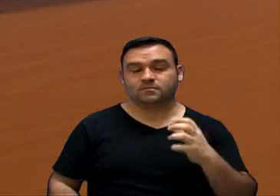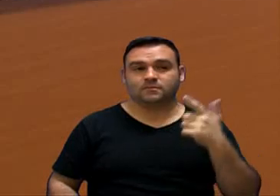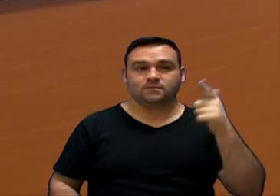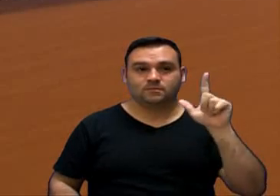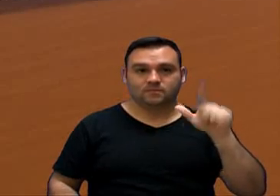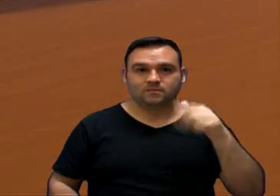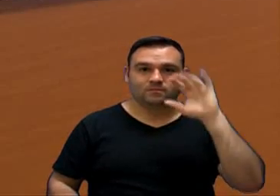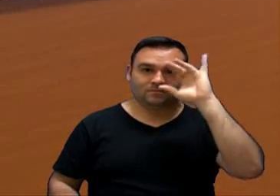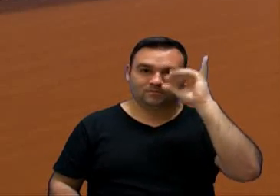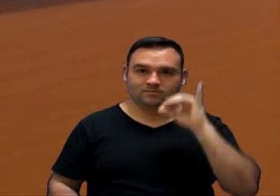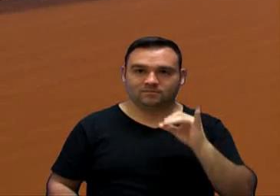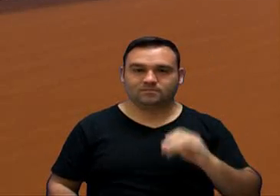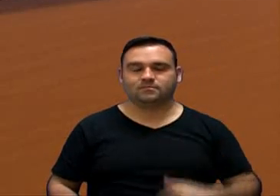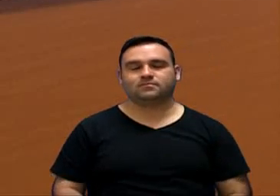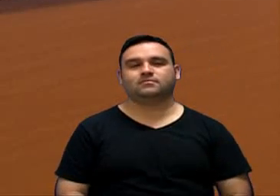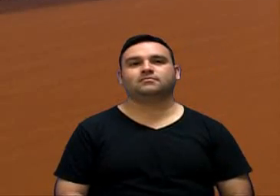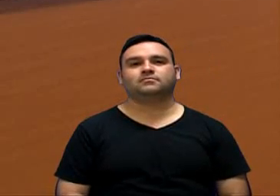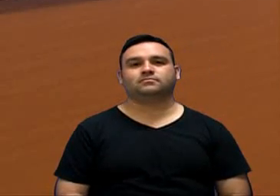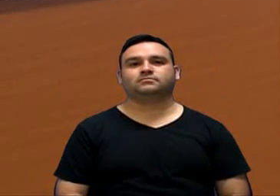depois vereadora Yara.